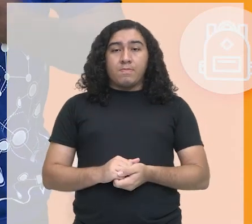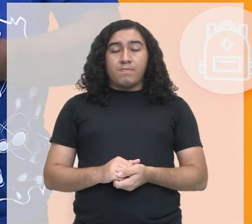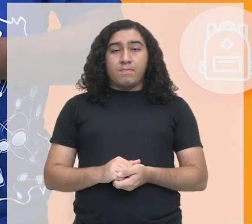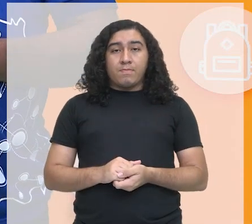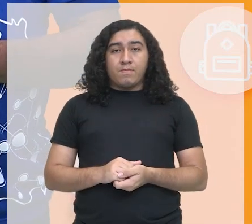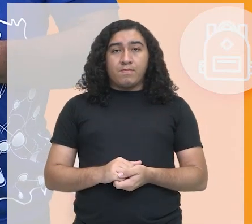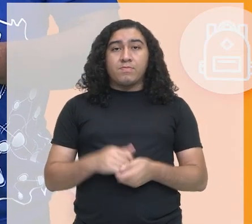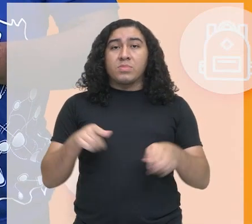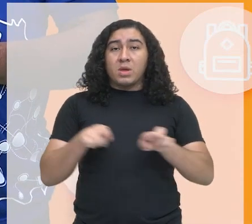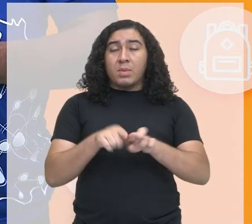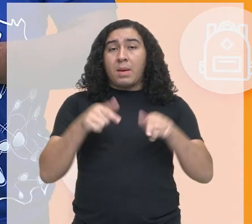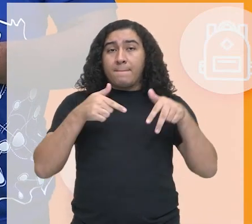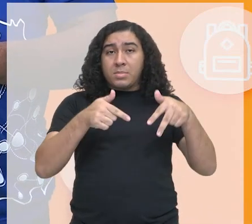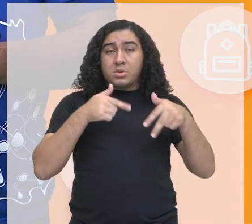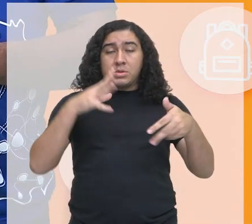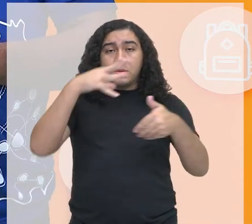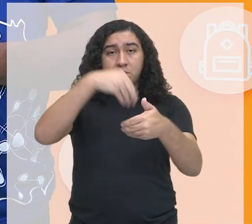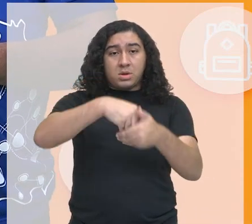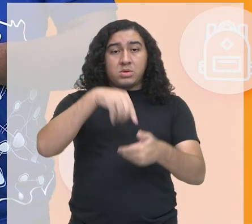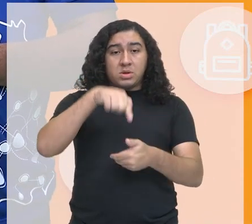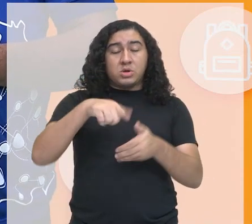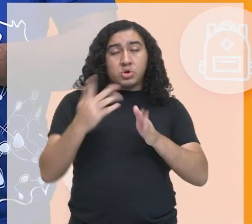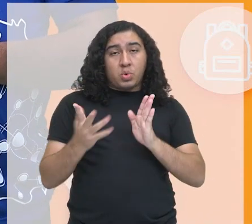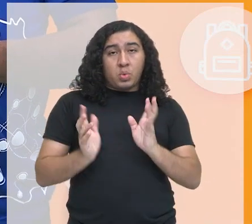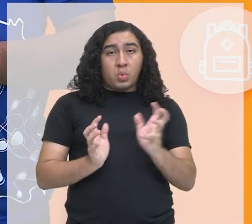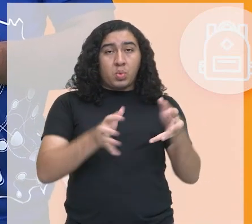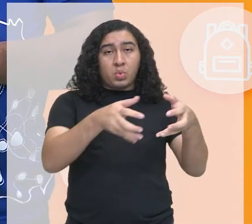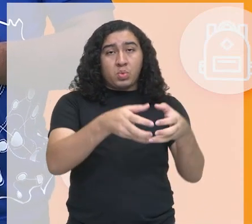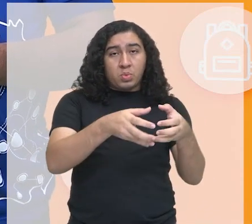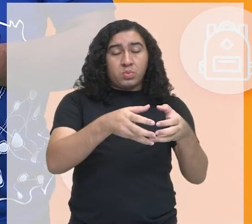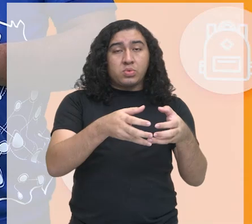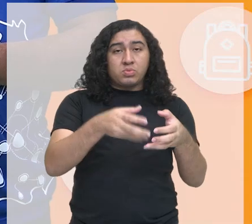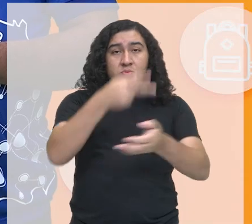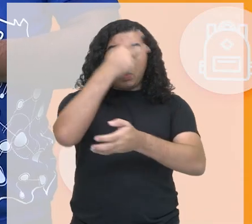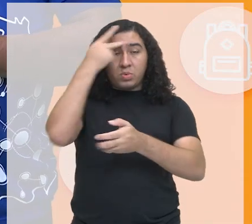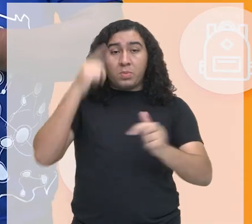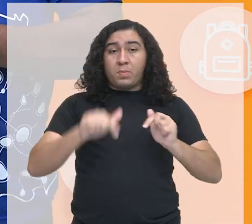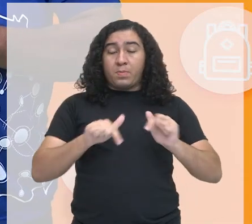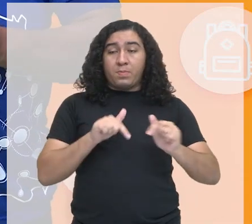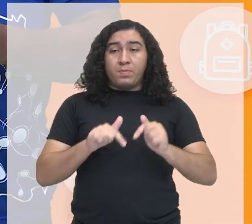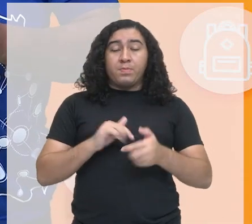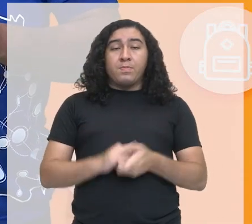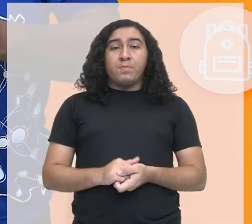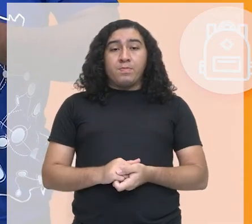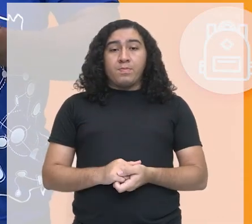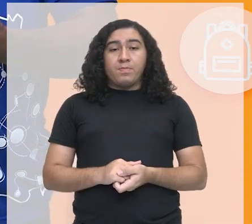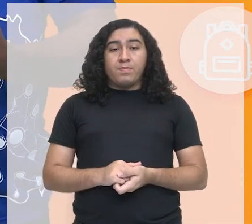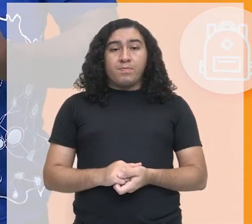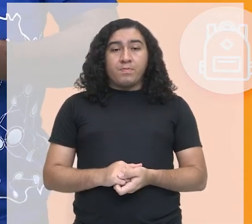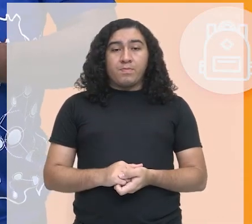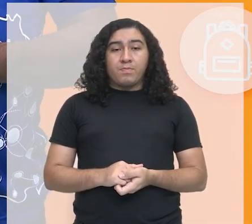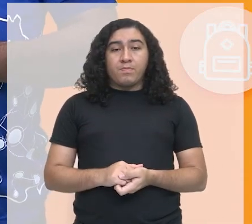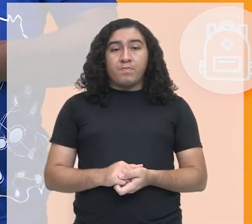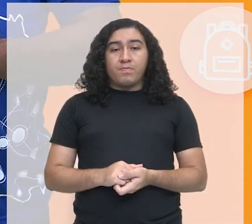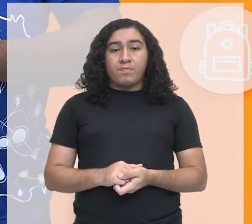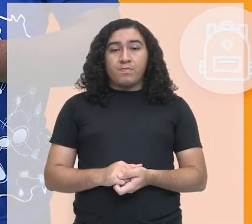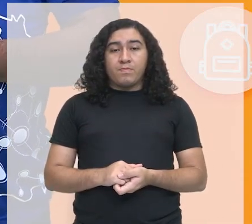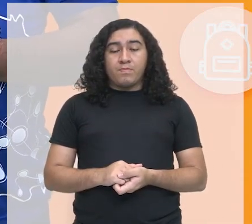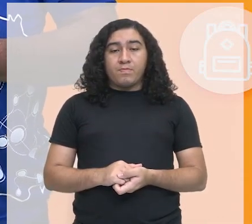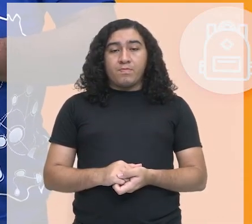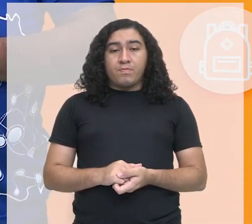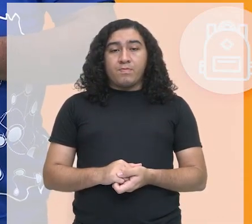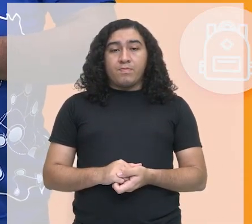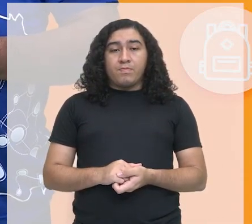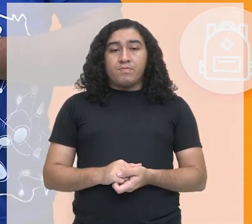as militâncias dentro desses grupos de operários. Então, isso vai evoluir e vai